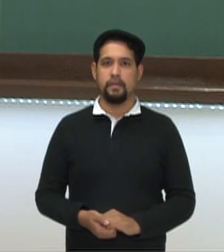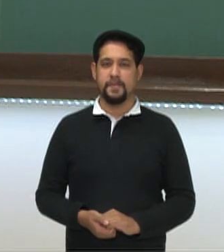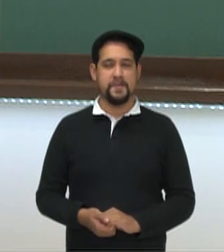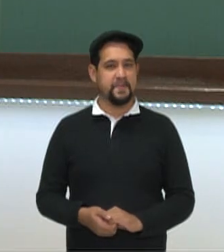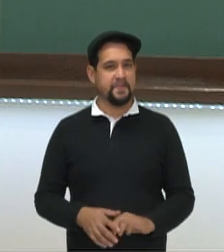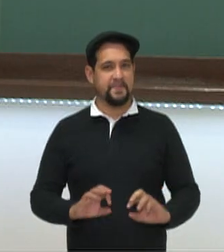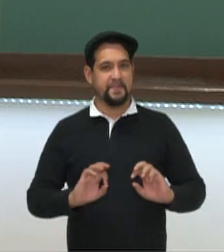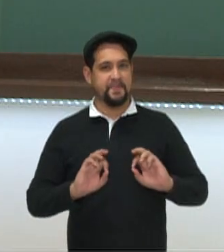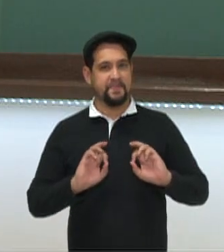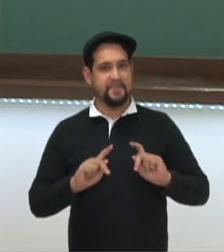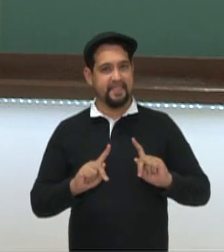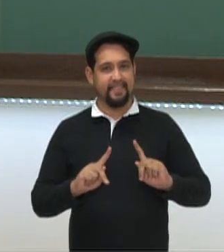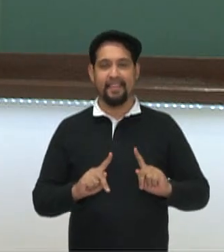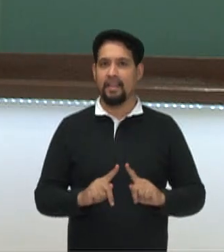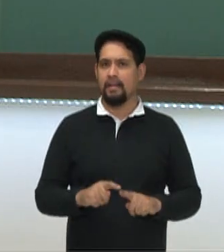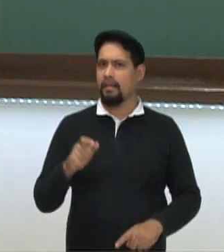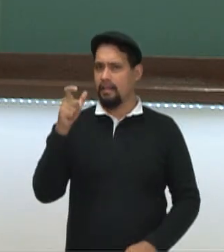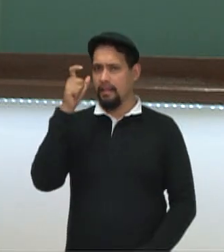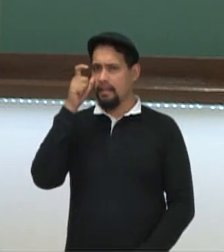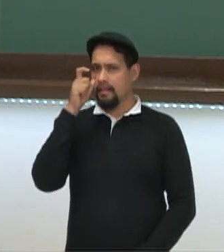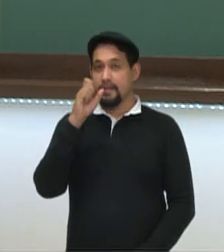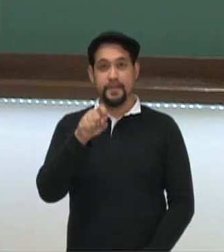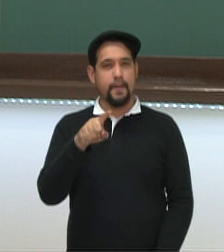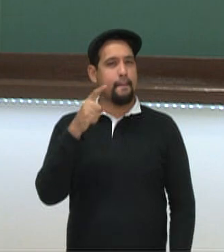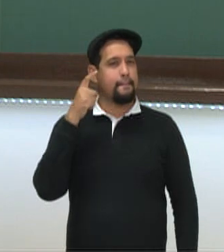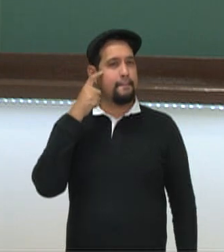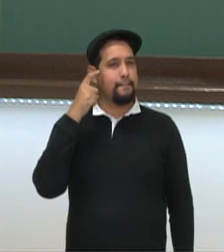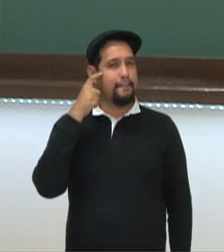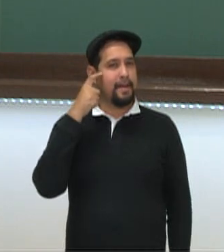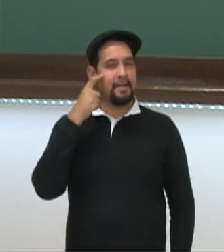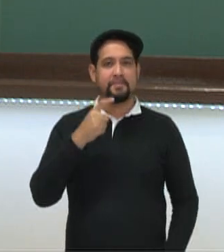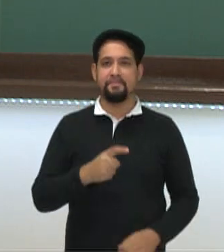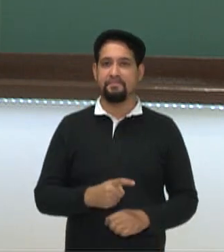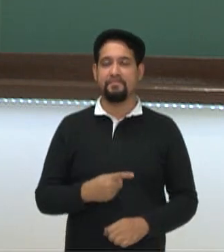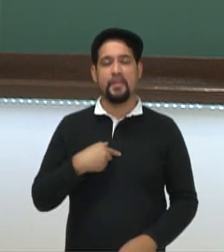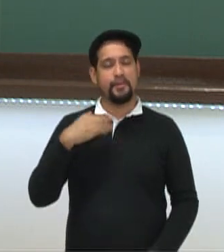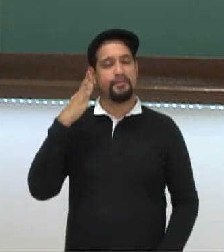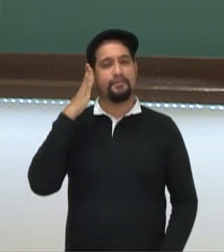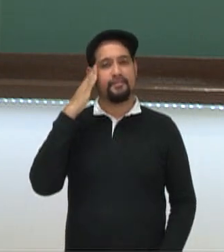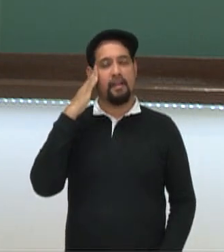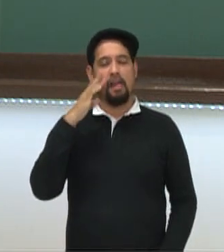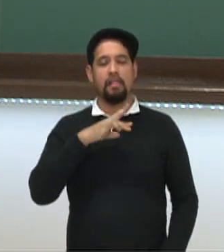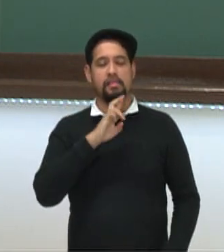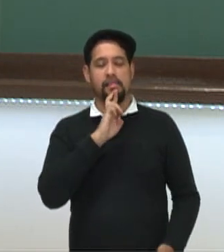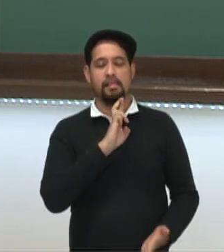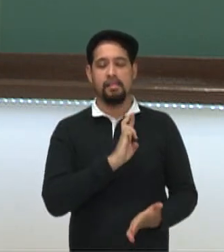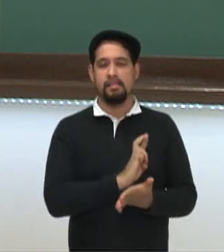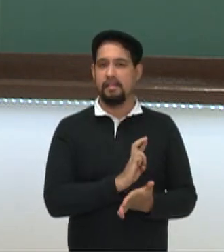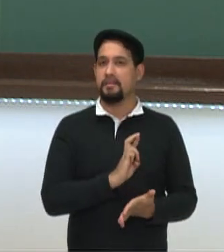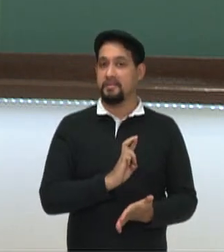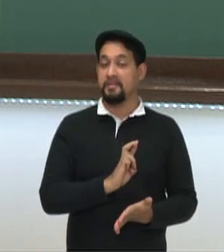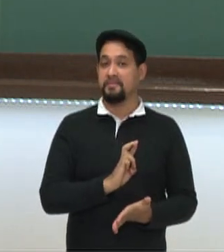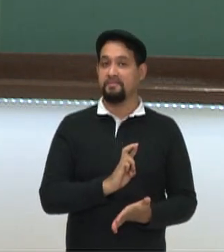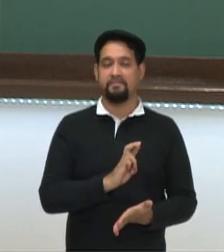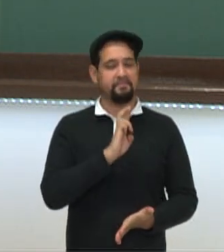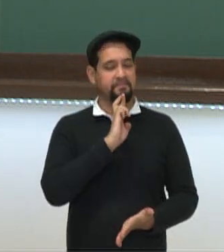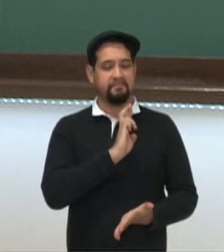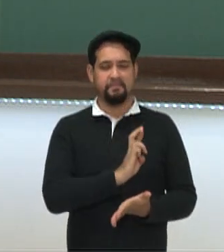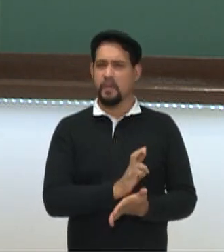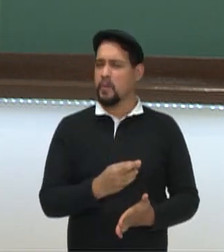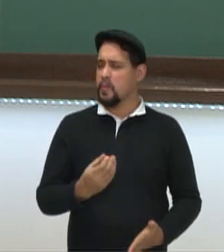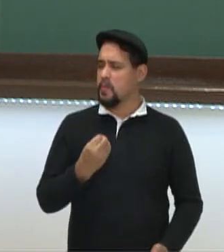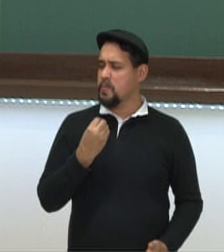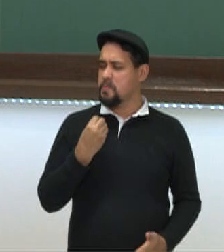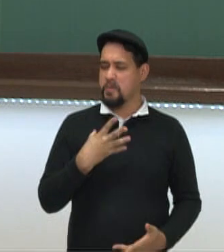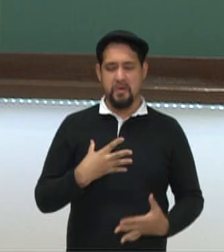Muito bem, questãozinha interessante para você pensar. Sei que você chegou numa resposta muito